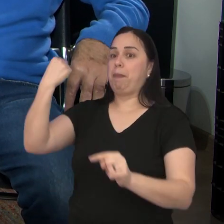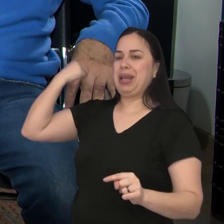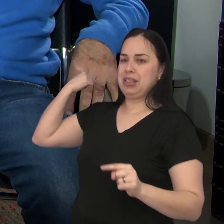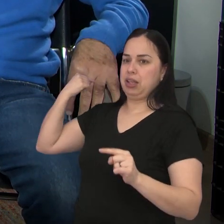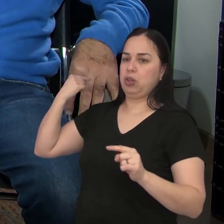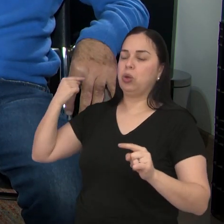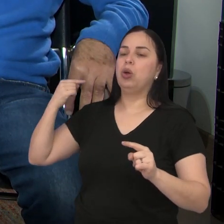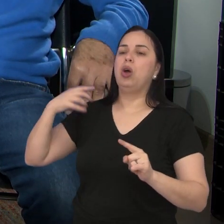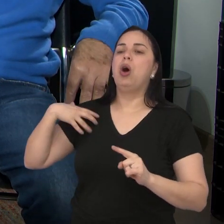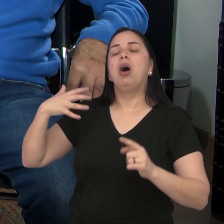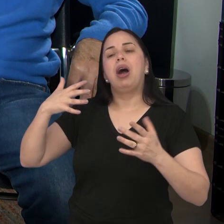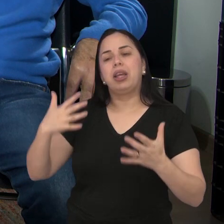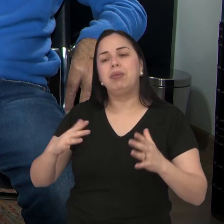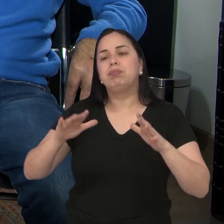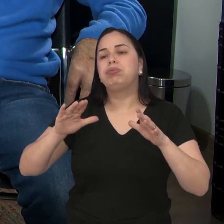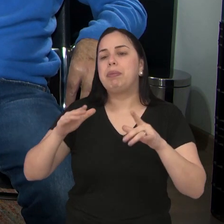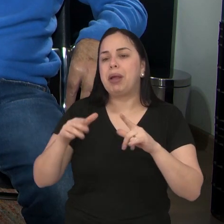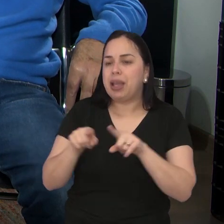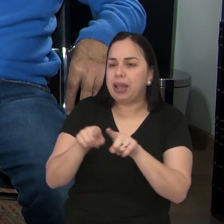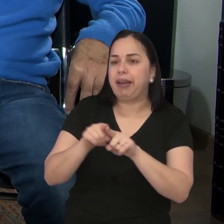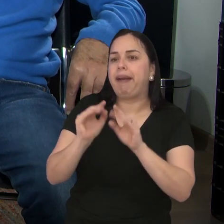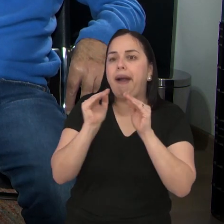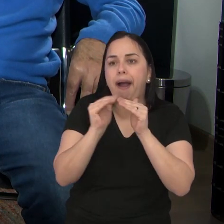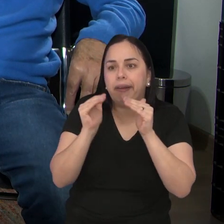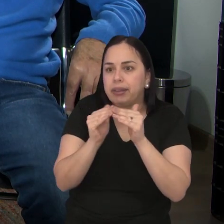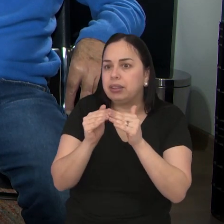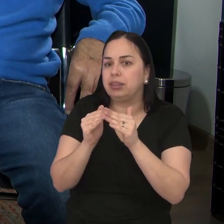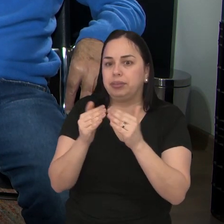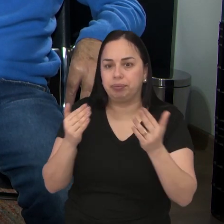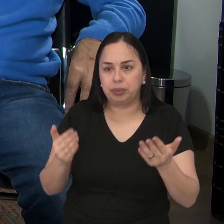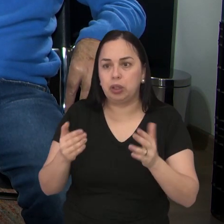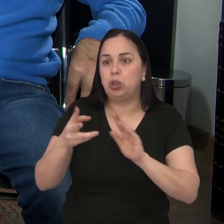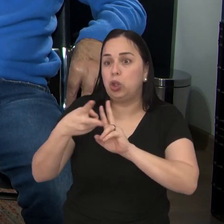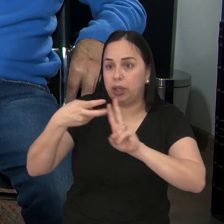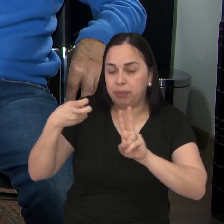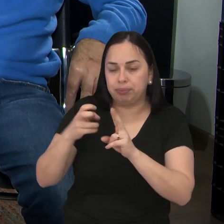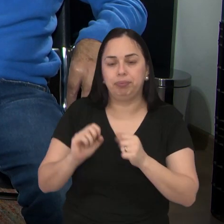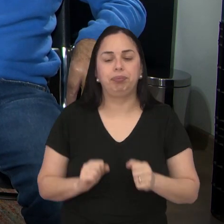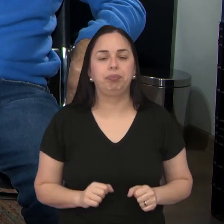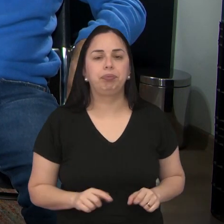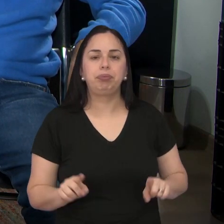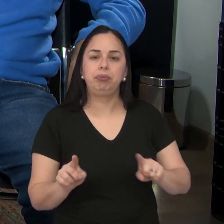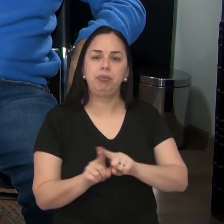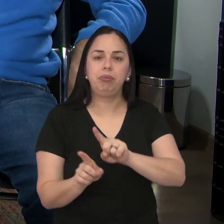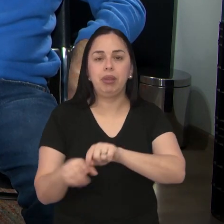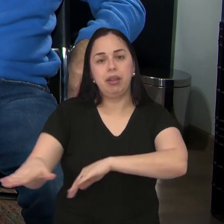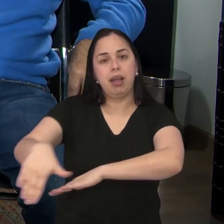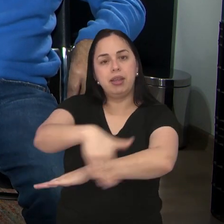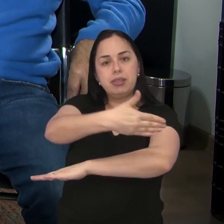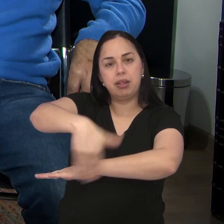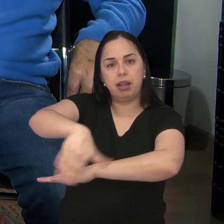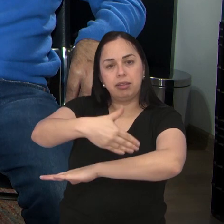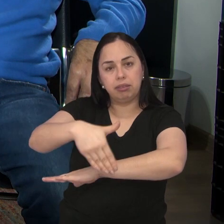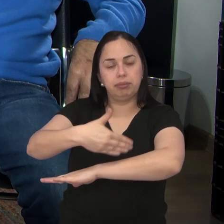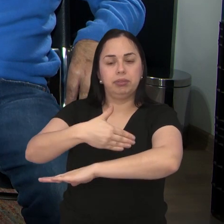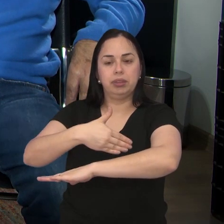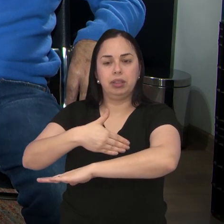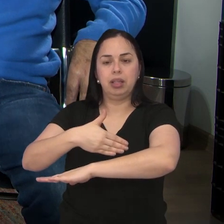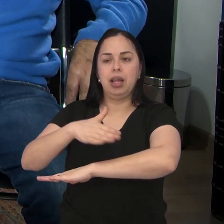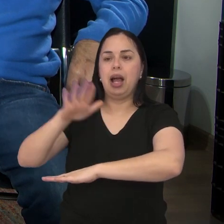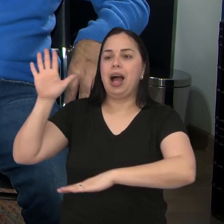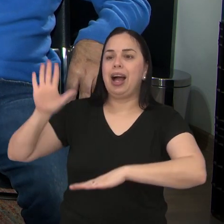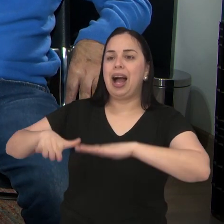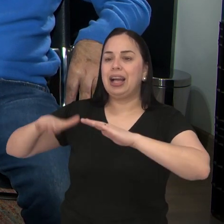dos nativos, dos povos originários daqui. A mesma coisa quando eu falo nas estradas. A gente vê muitas